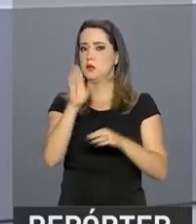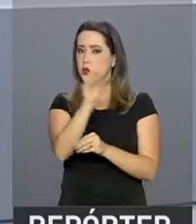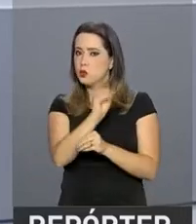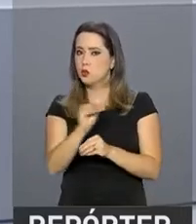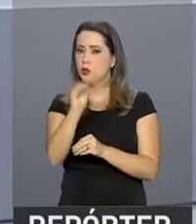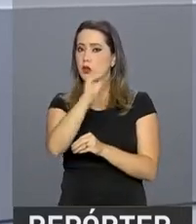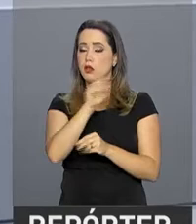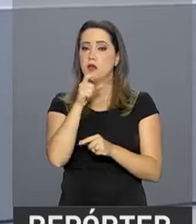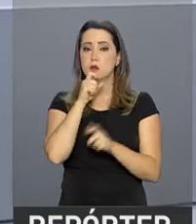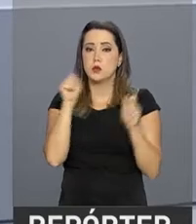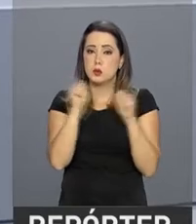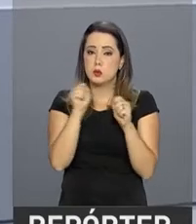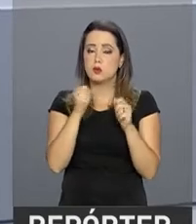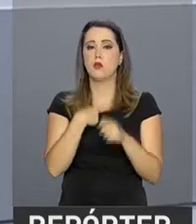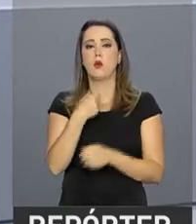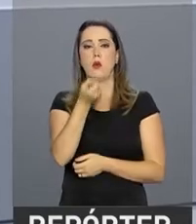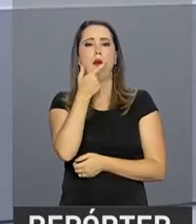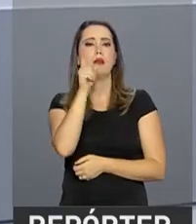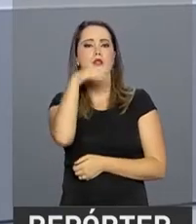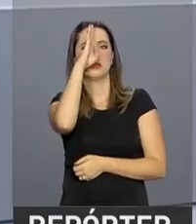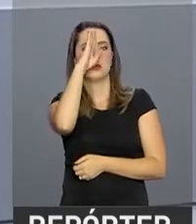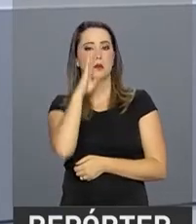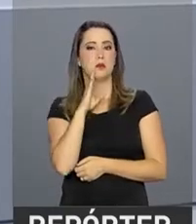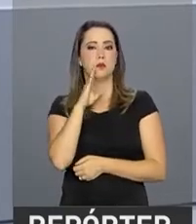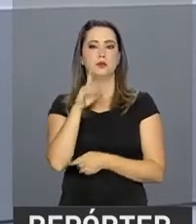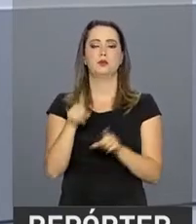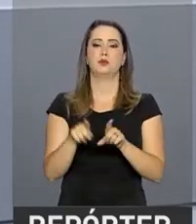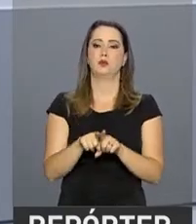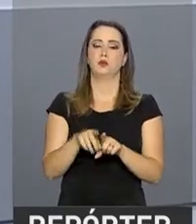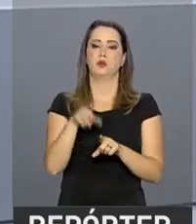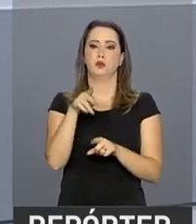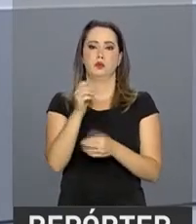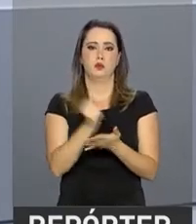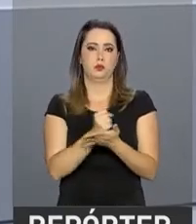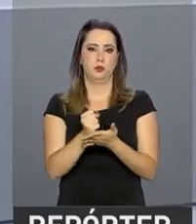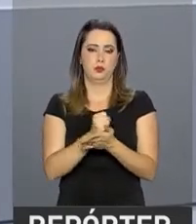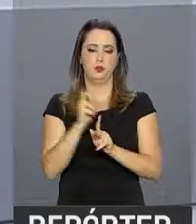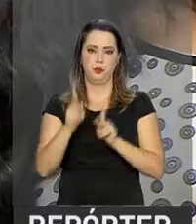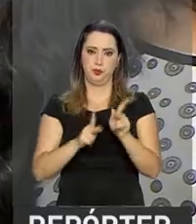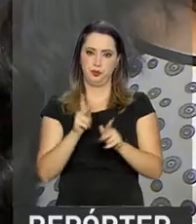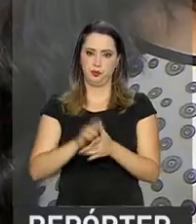de saúde e os remédios são de graça pelo programa farmácia popular